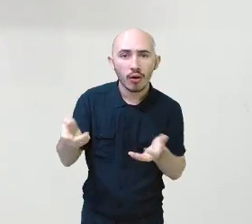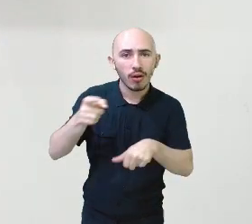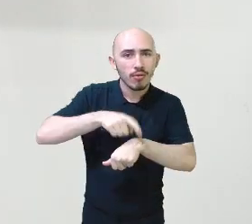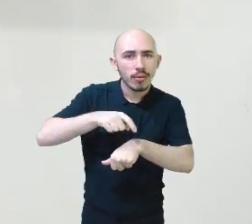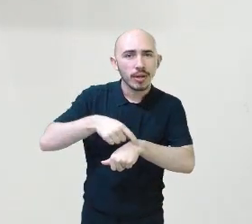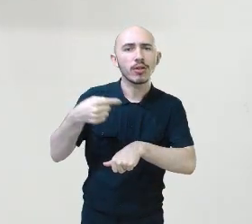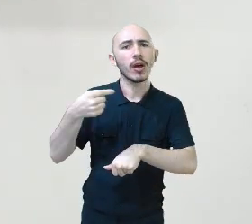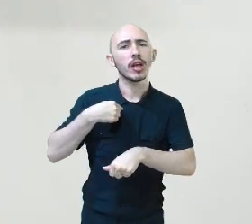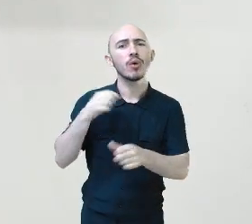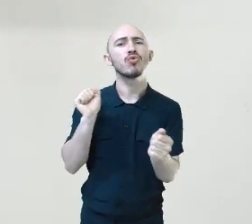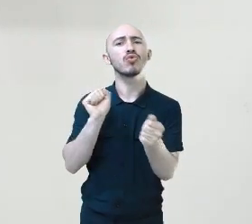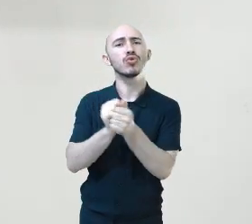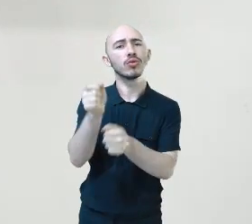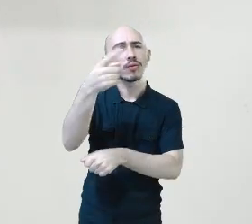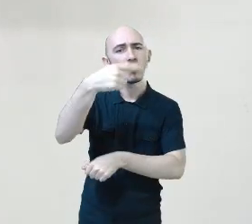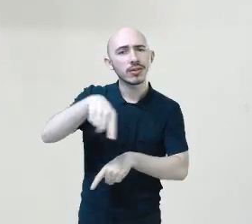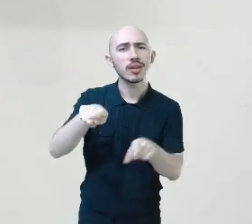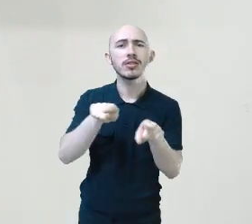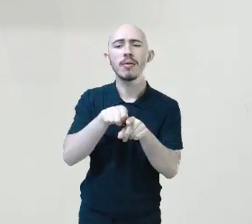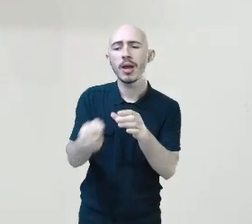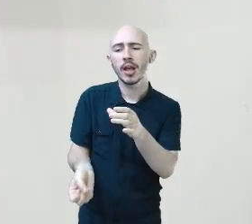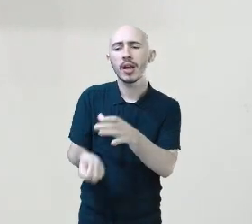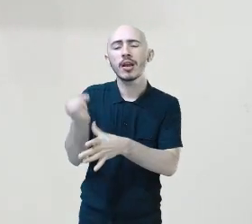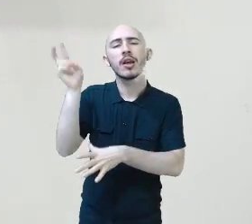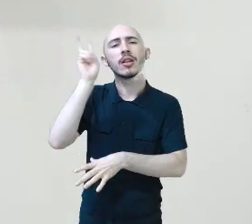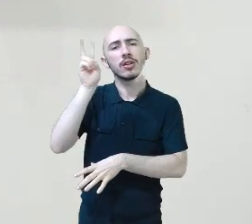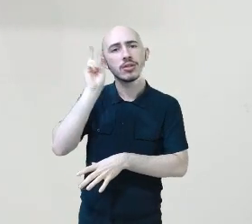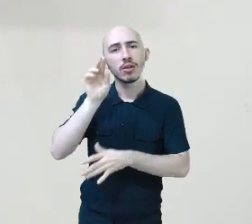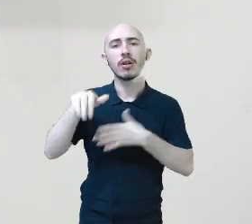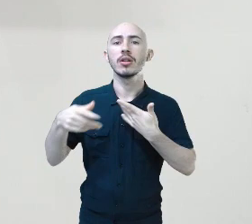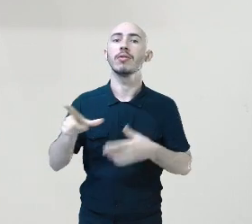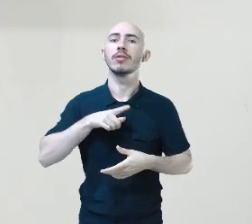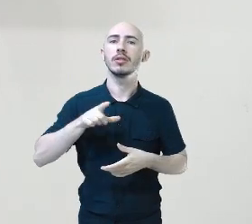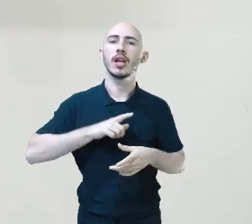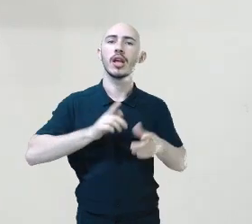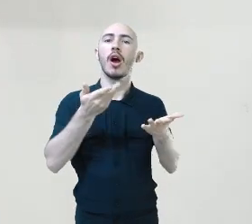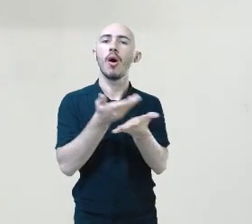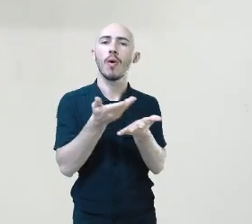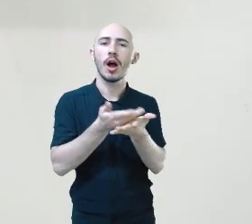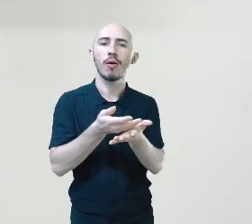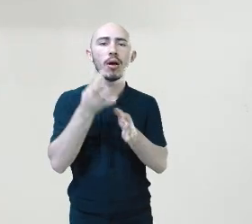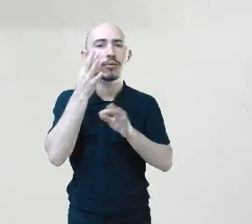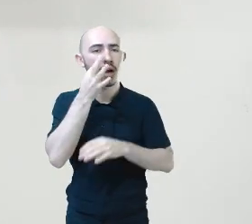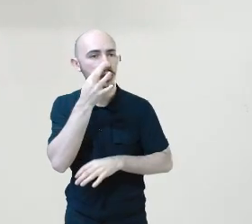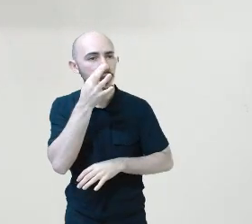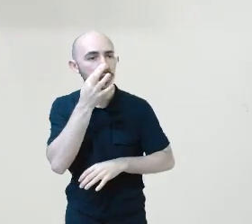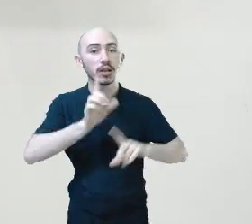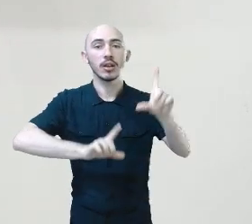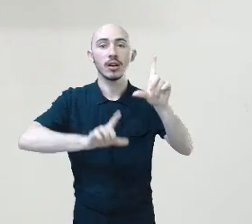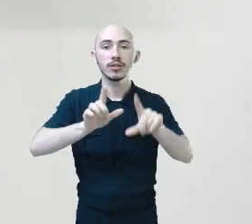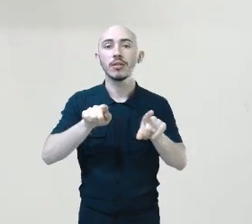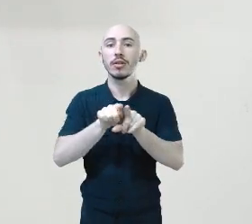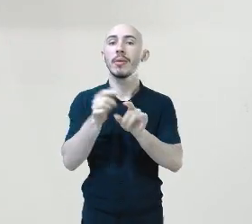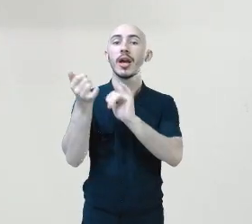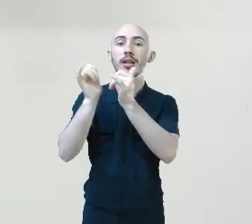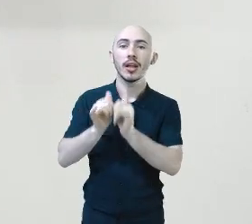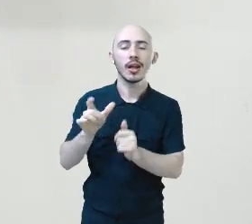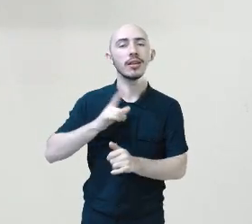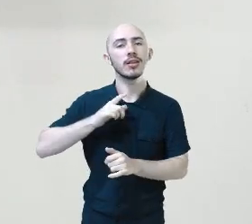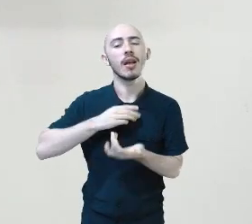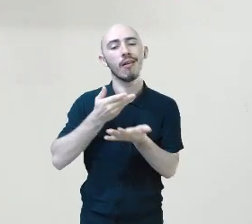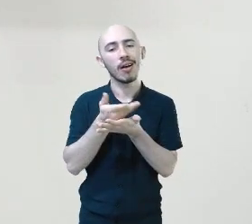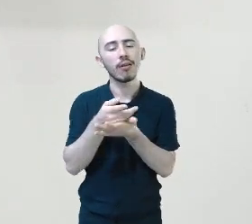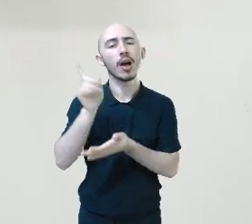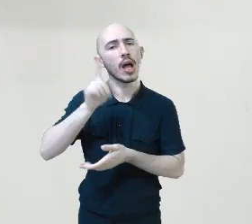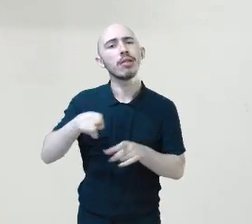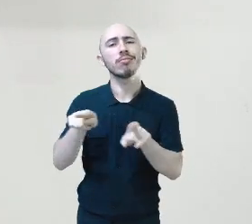também. Pois é, nós estamos assistindo uma aula pela televisão, nós estamos assistindo aula pela internet. Isso também